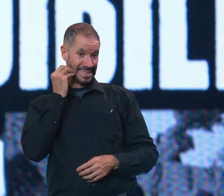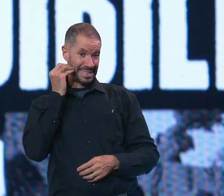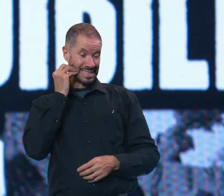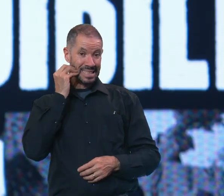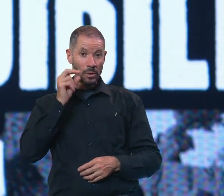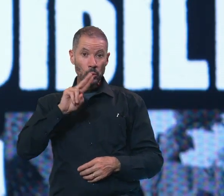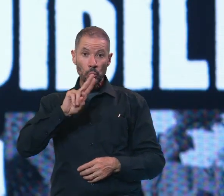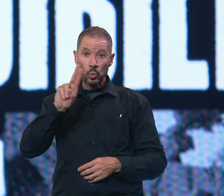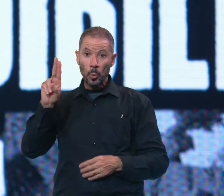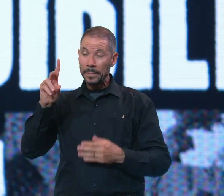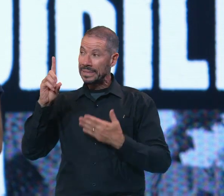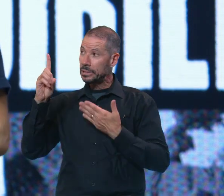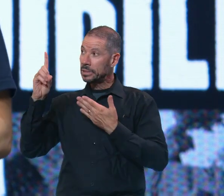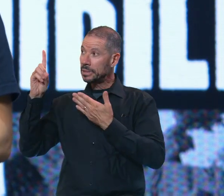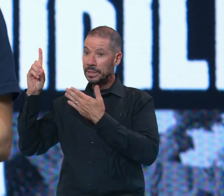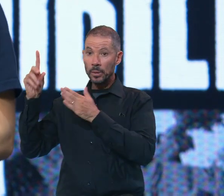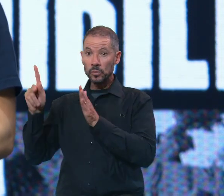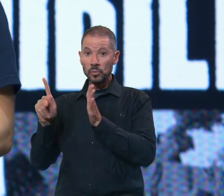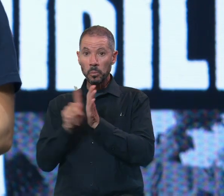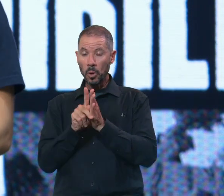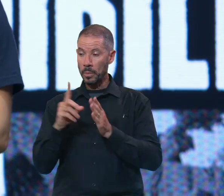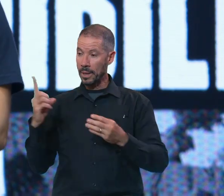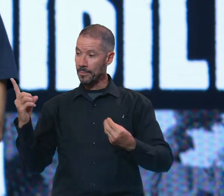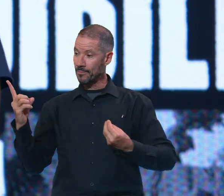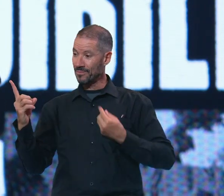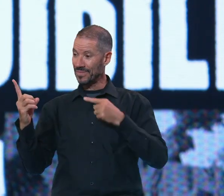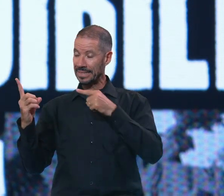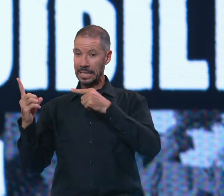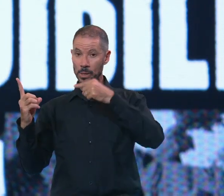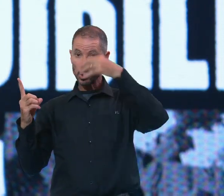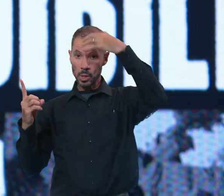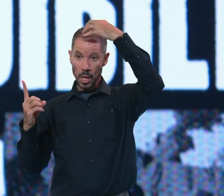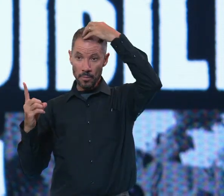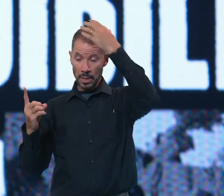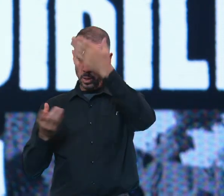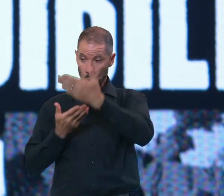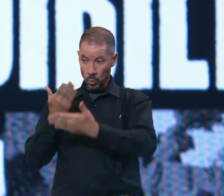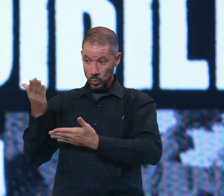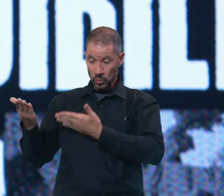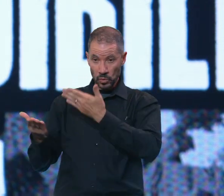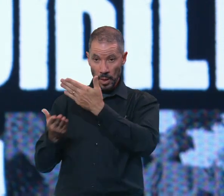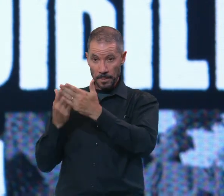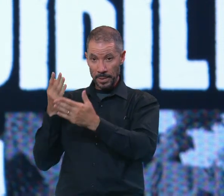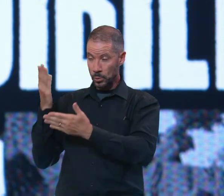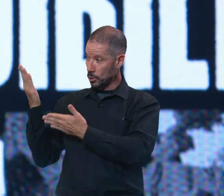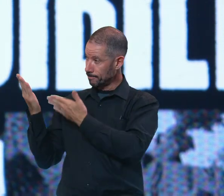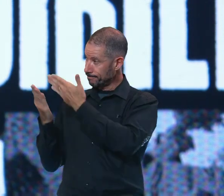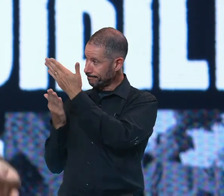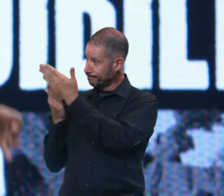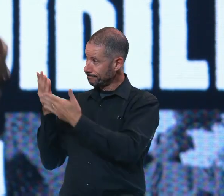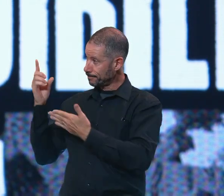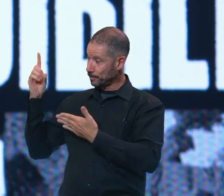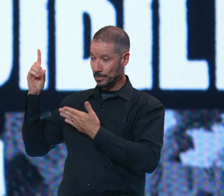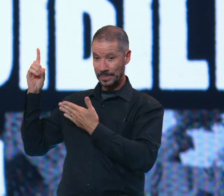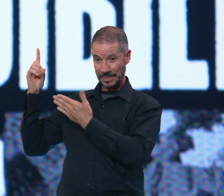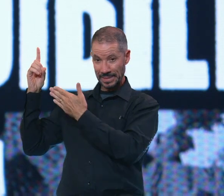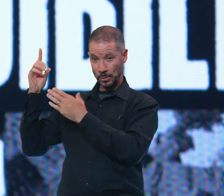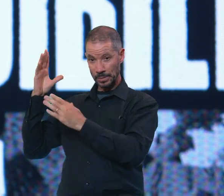de Deus com relação ao próprio Davi, afetando o relacionamento que ele tinha com o próprio Deus. E ele vai afetar